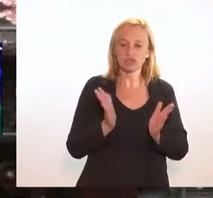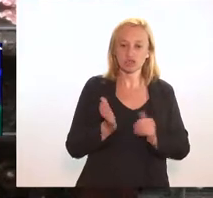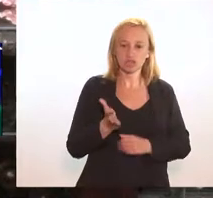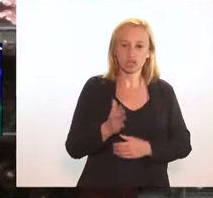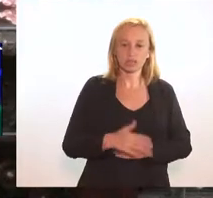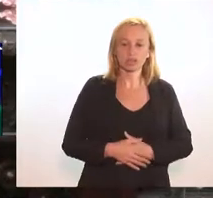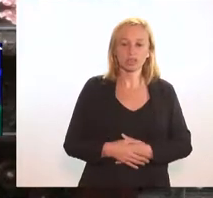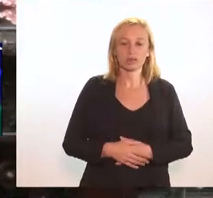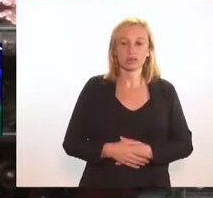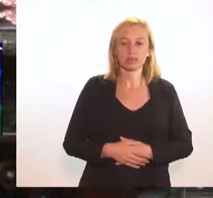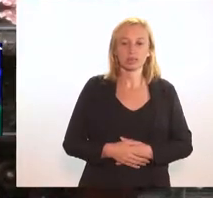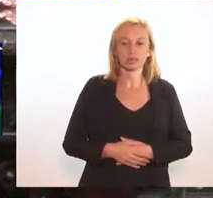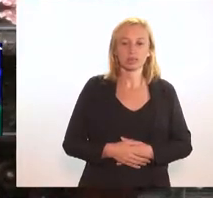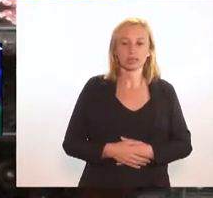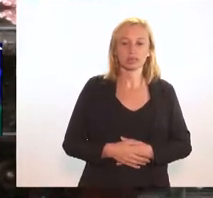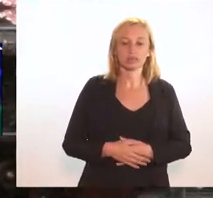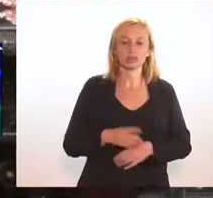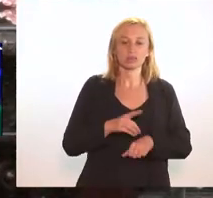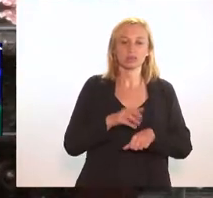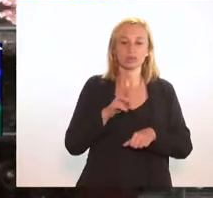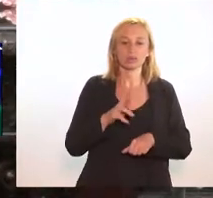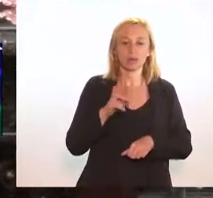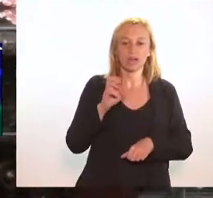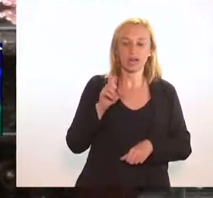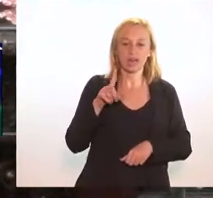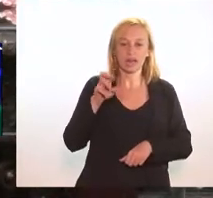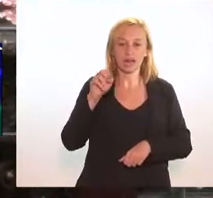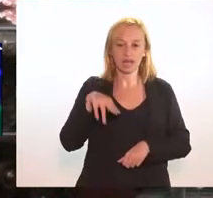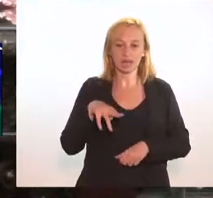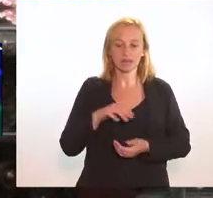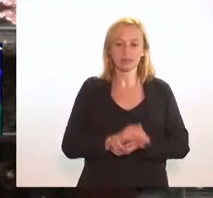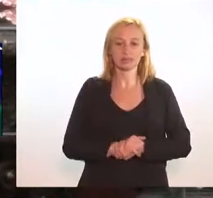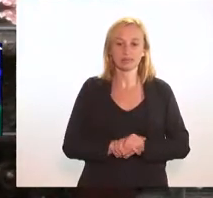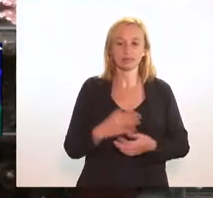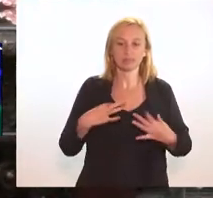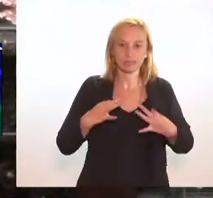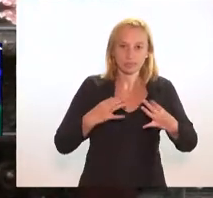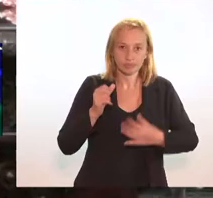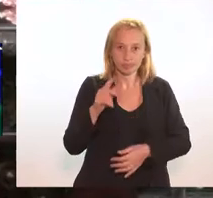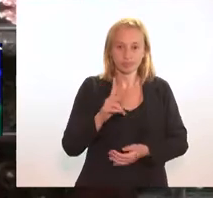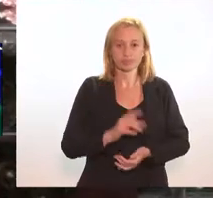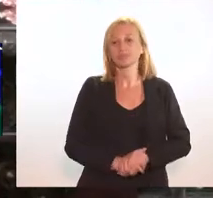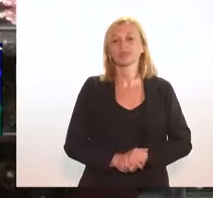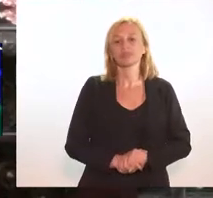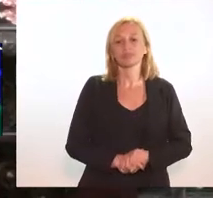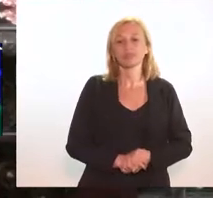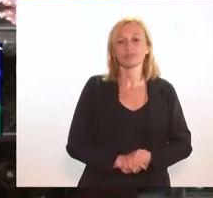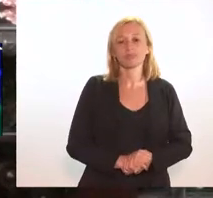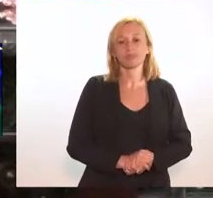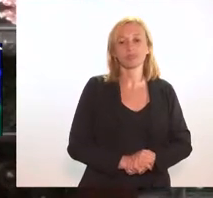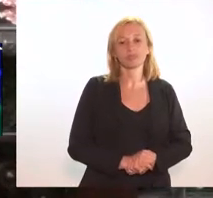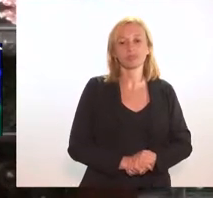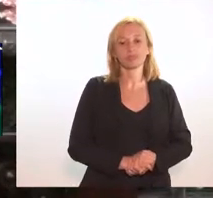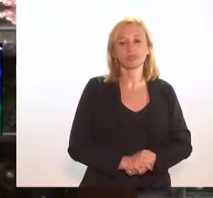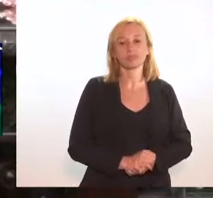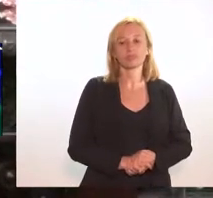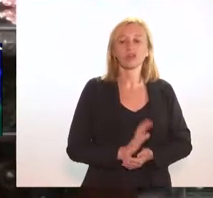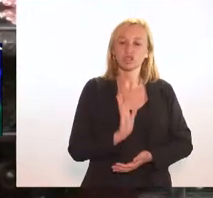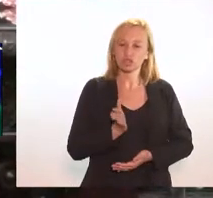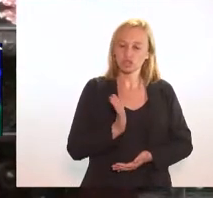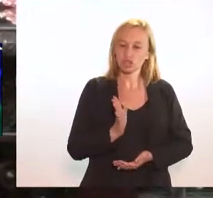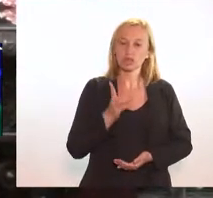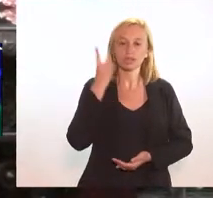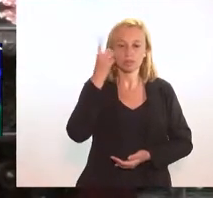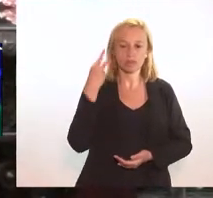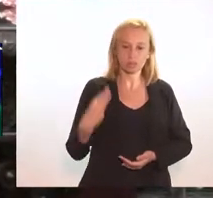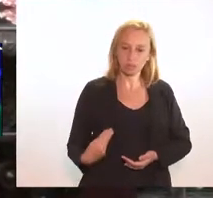Presidente, doutora, pela ordem. Doutora Helen fica à disposição. Ok? Mas isso já, pela deputada ordem.